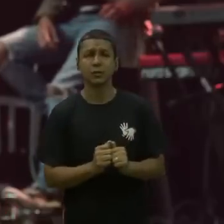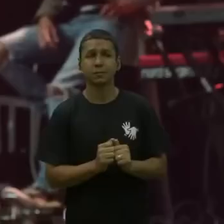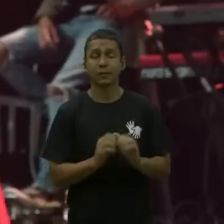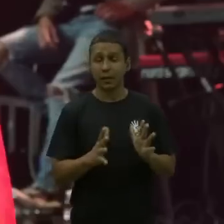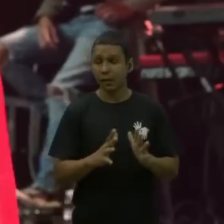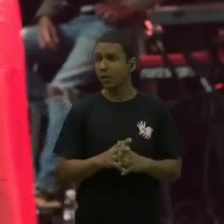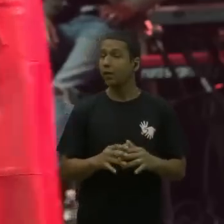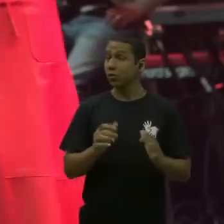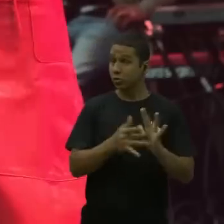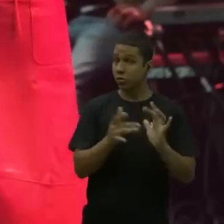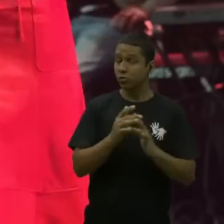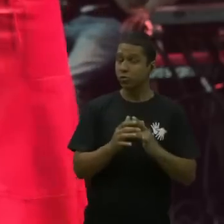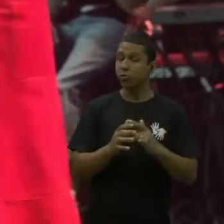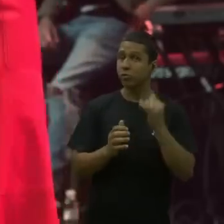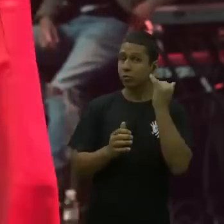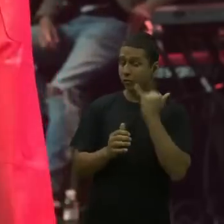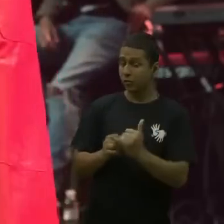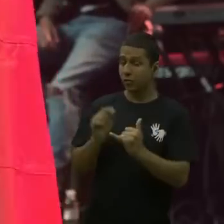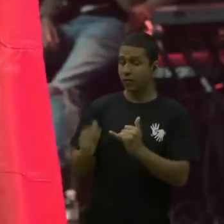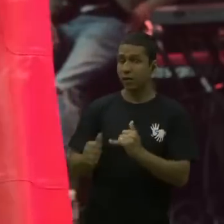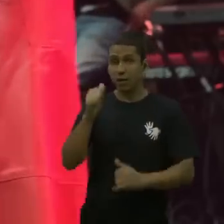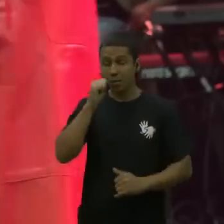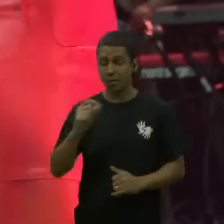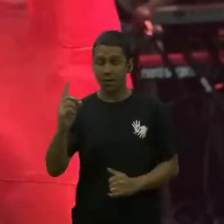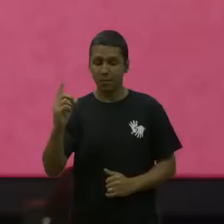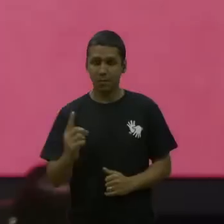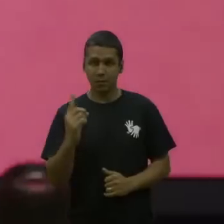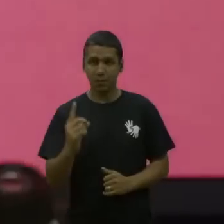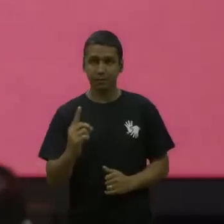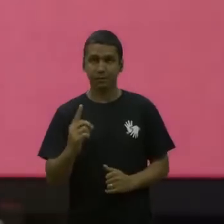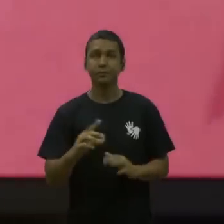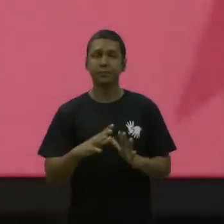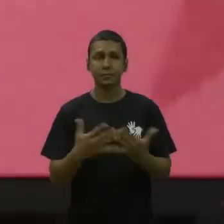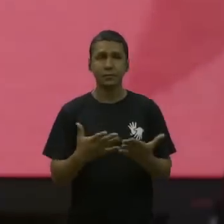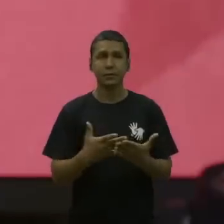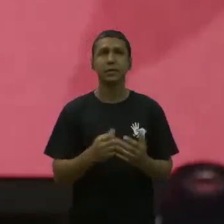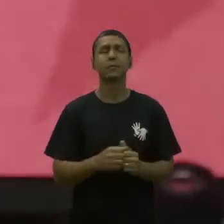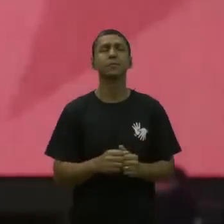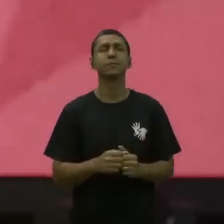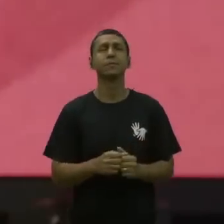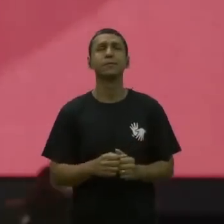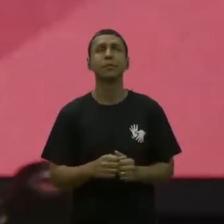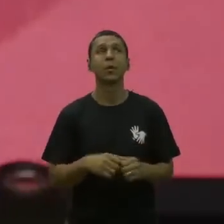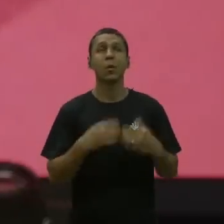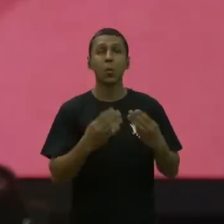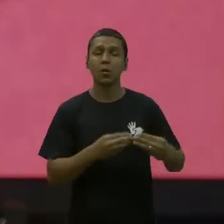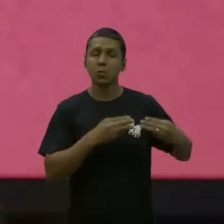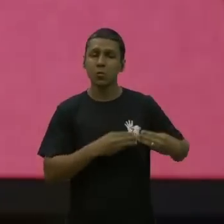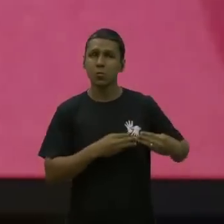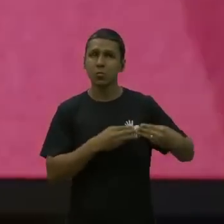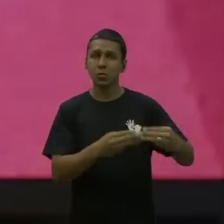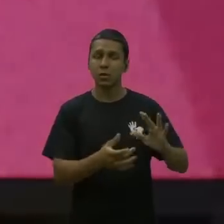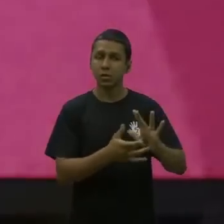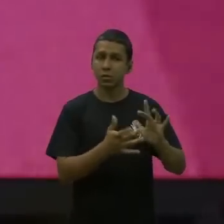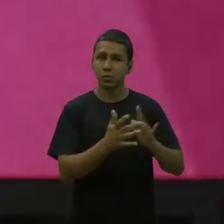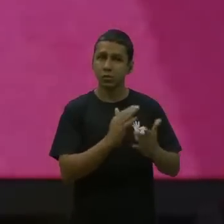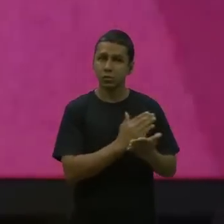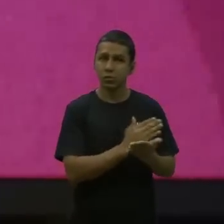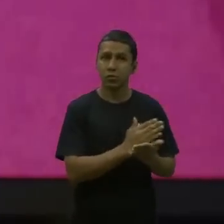mulher. Mas um tempo em que consideramos, em que se deu o pontapé inicial ao ministério de Jesus,